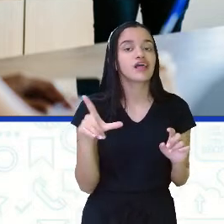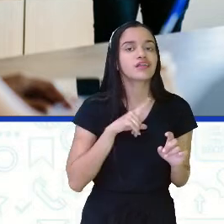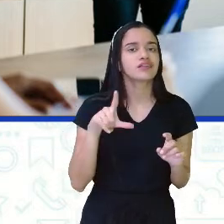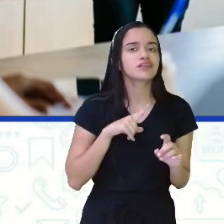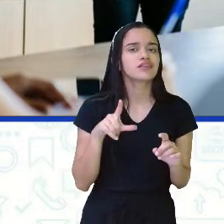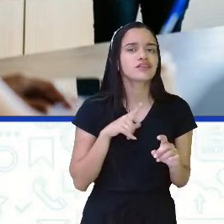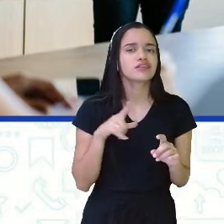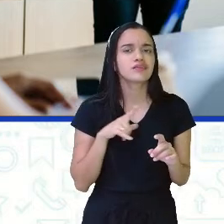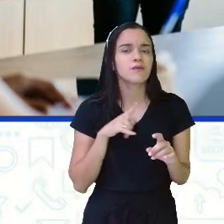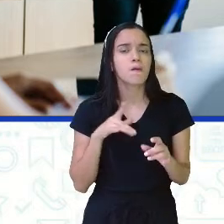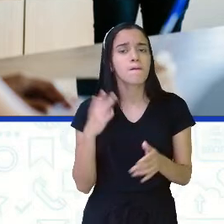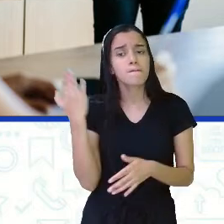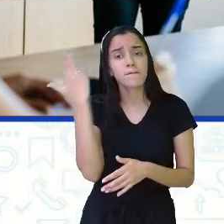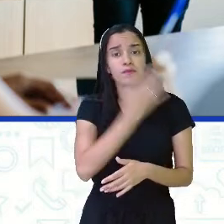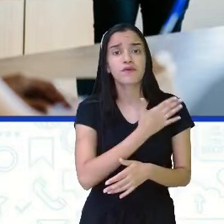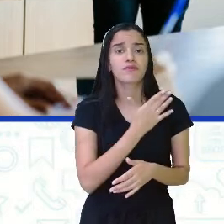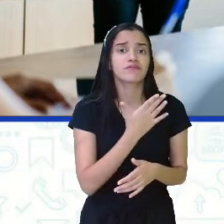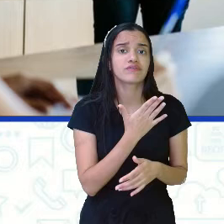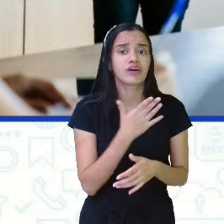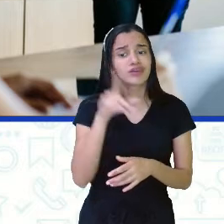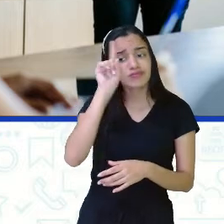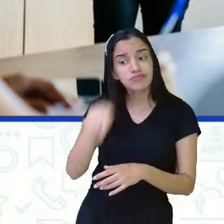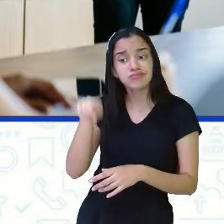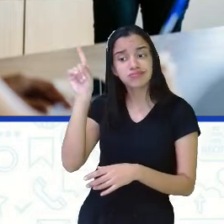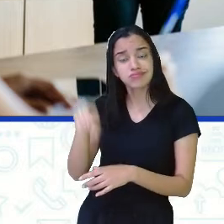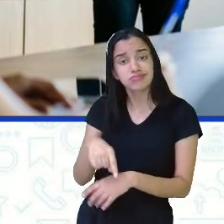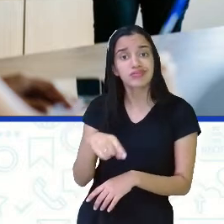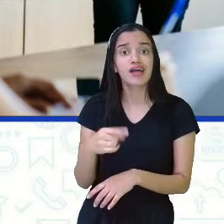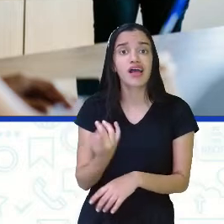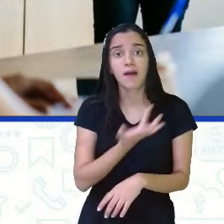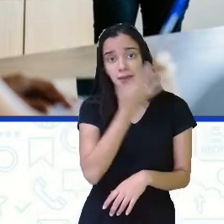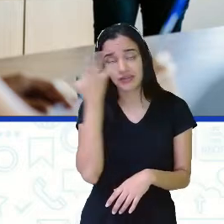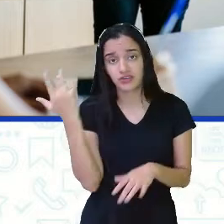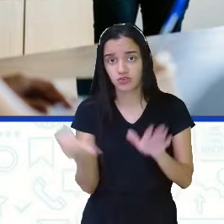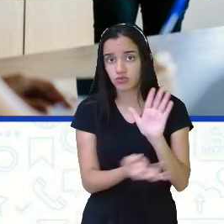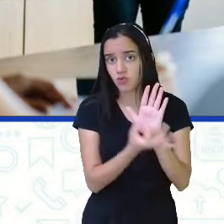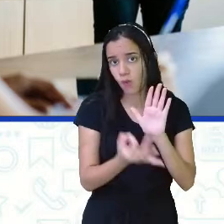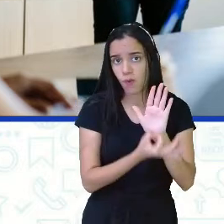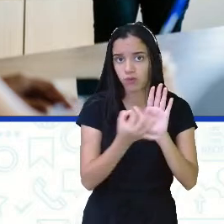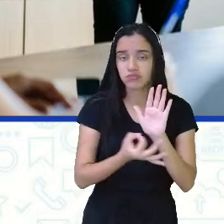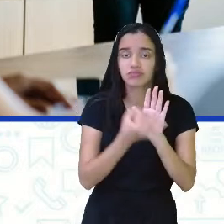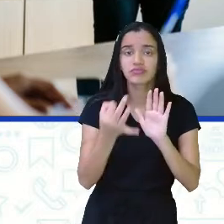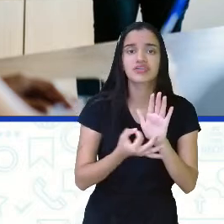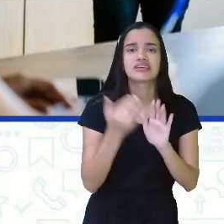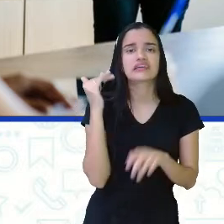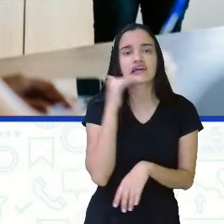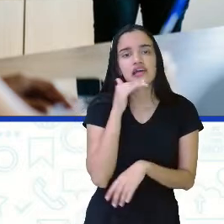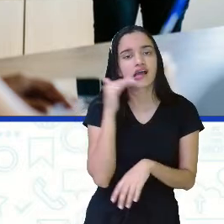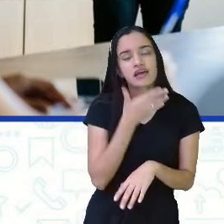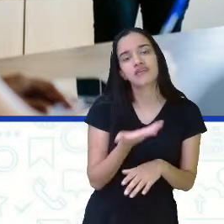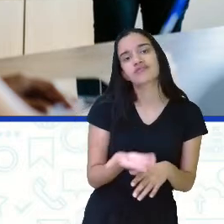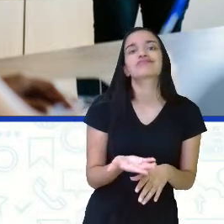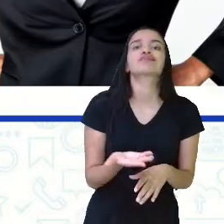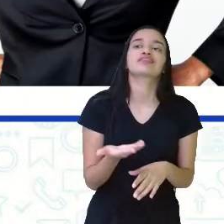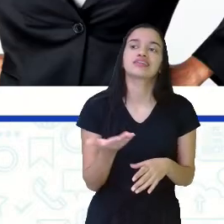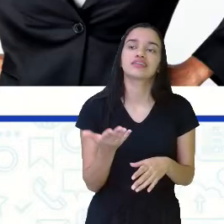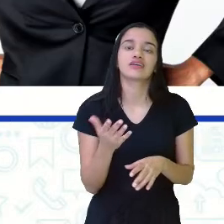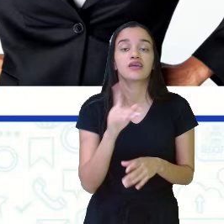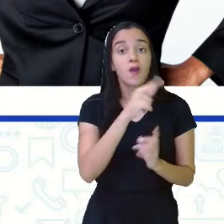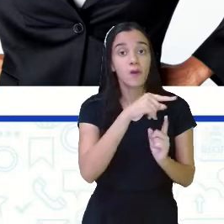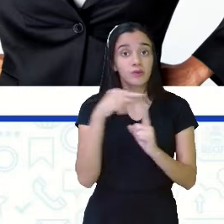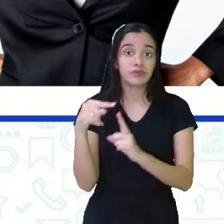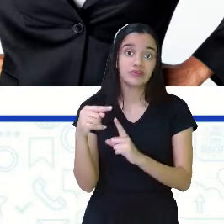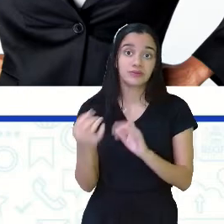ser contestado ou rejeitado pelo receptor. Então, a sua argumentação será falha. E aí, os tipos